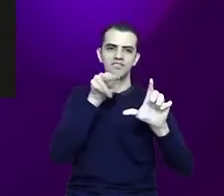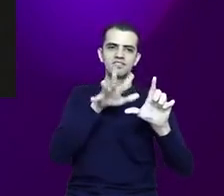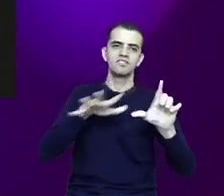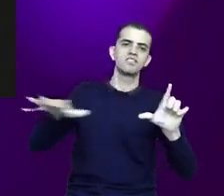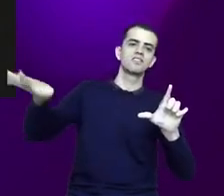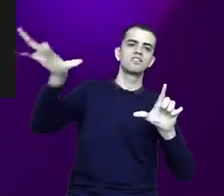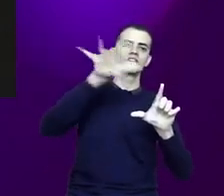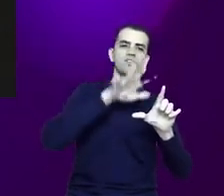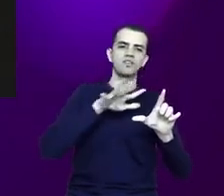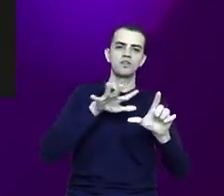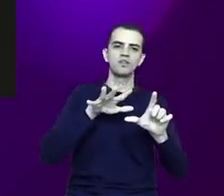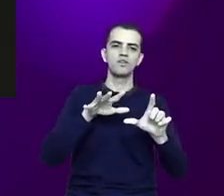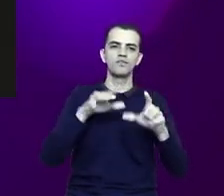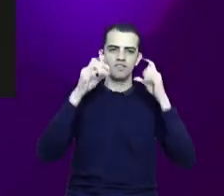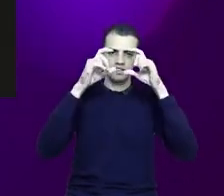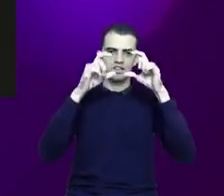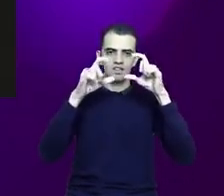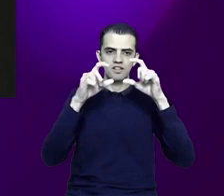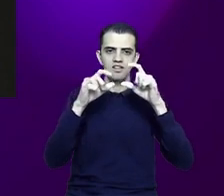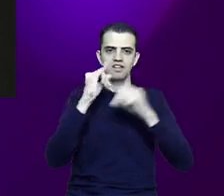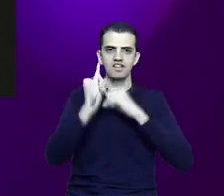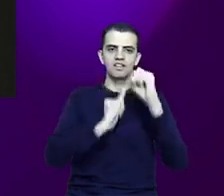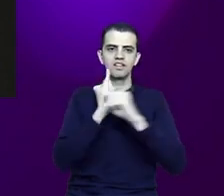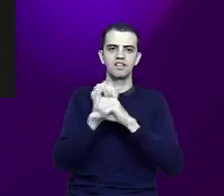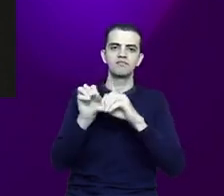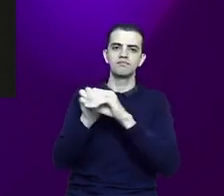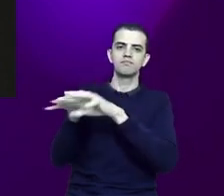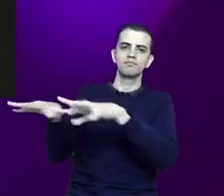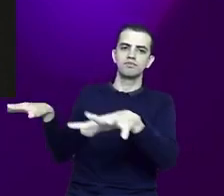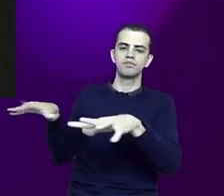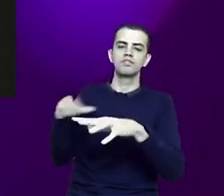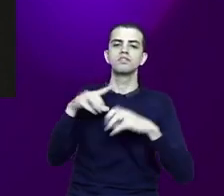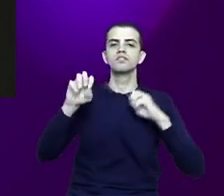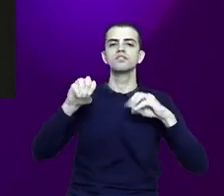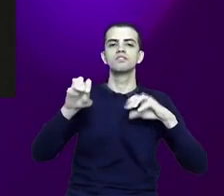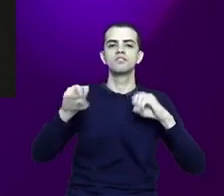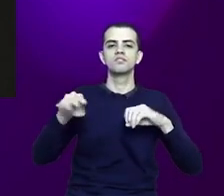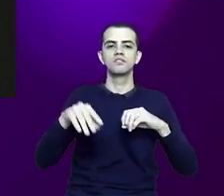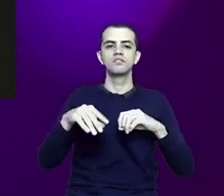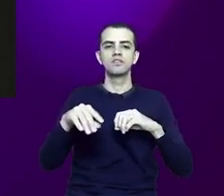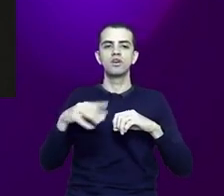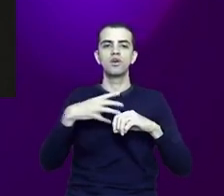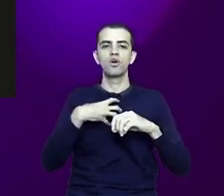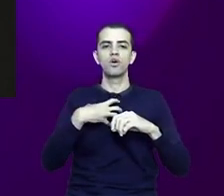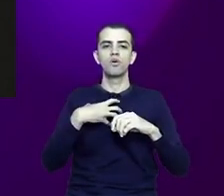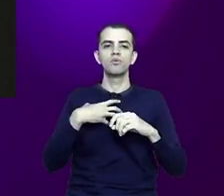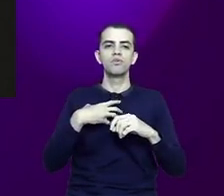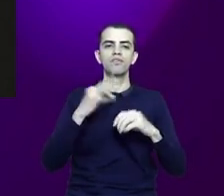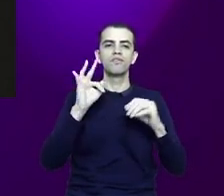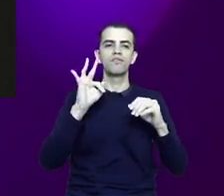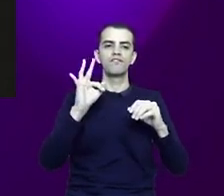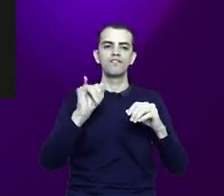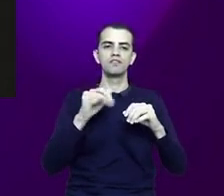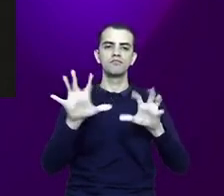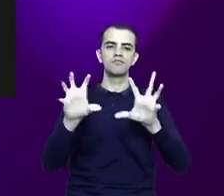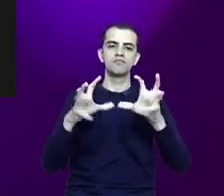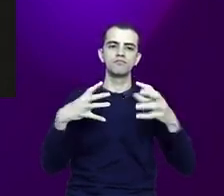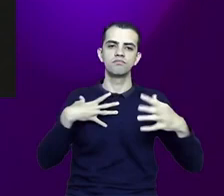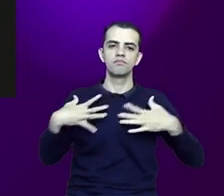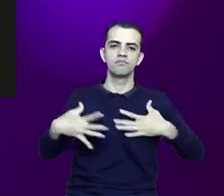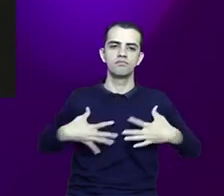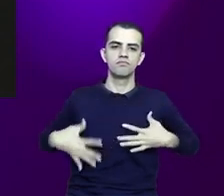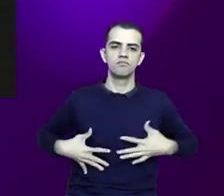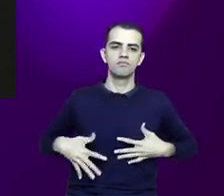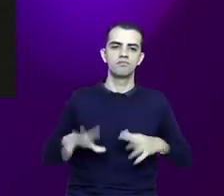o meu campo de visão, então isso é do meu campo de visão, e eu estou ensinando eles a fazer aqui um exame físico de ortopedia e uma anatomia palpatória,